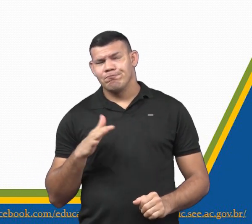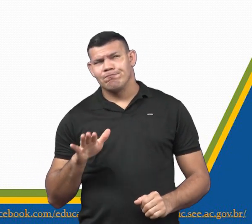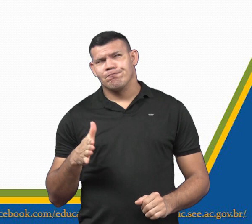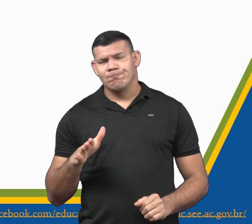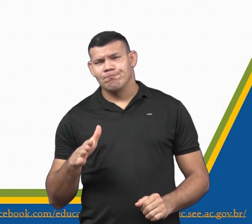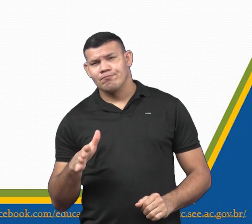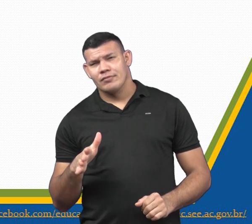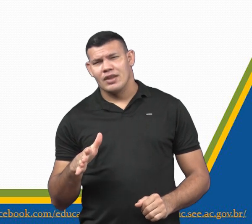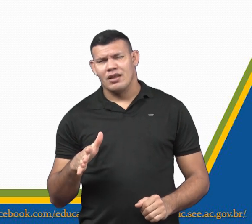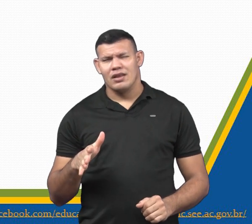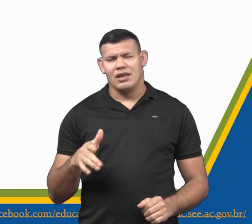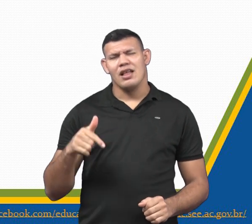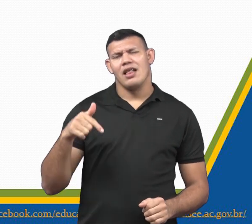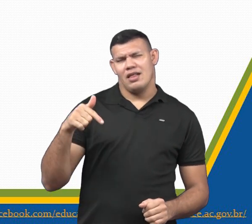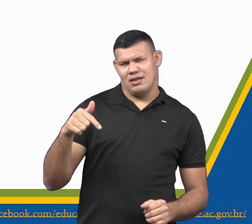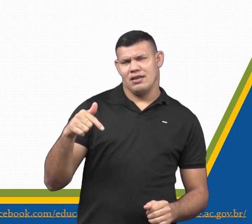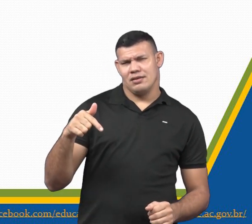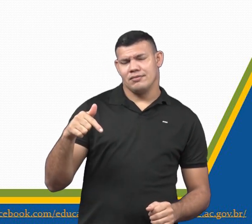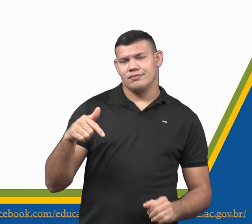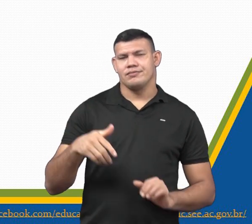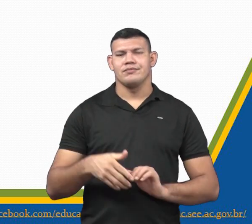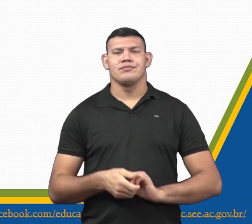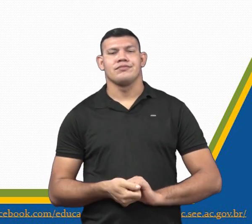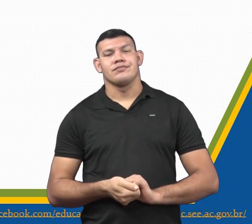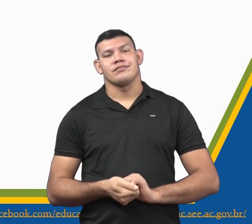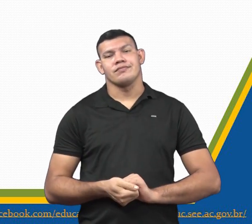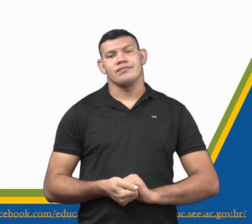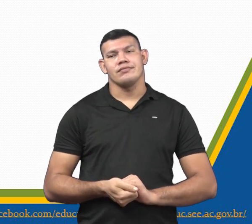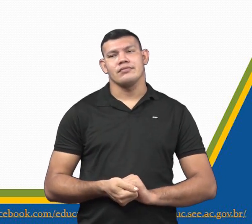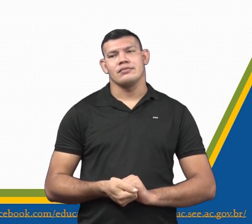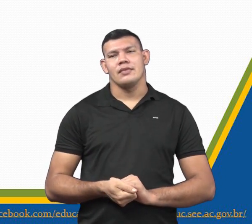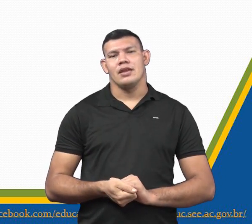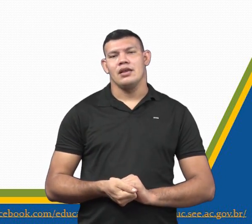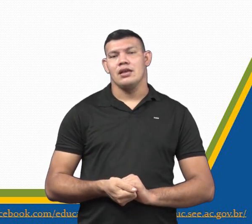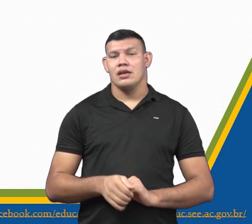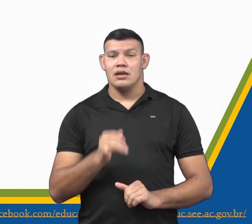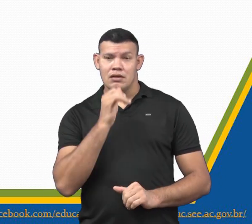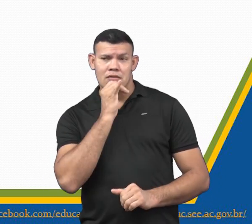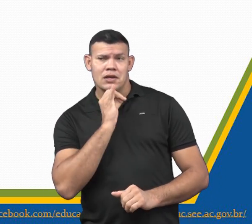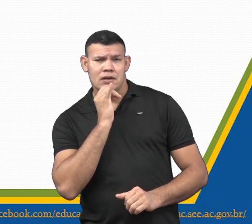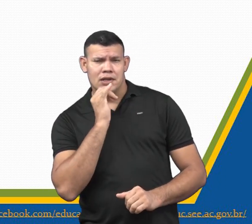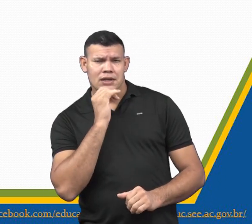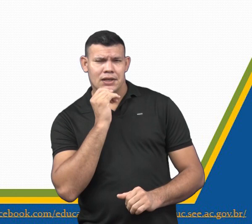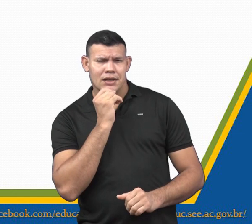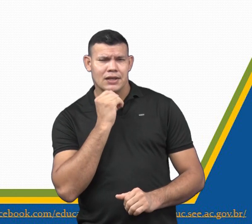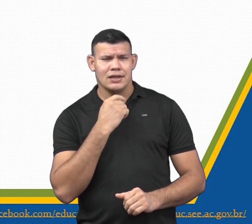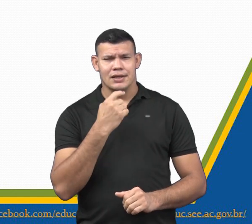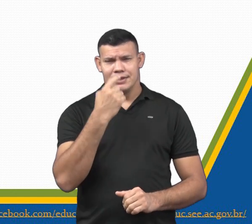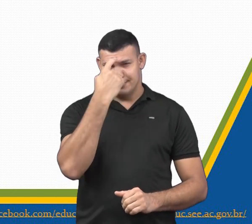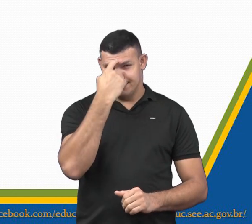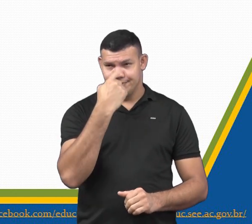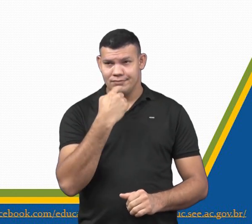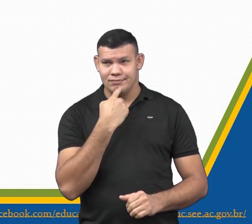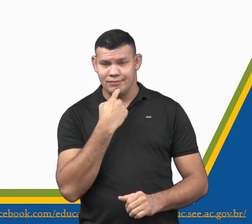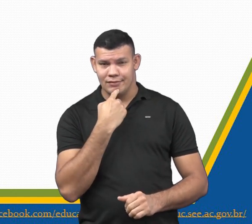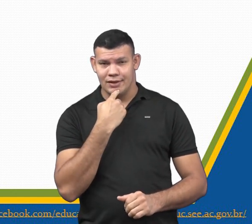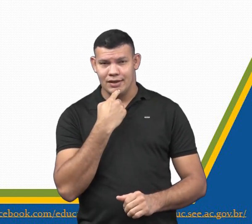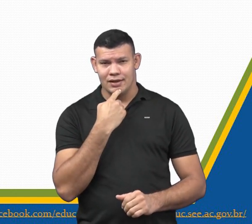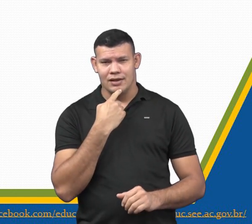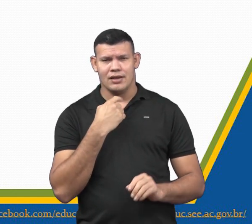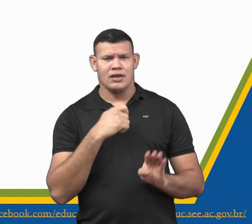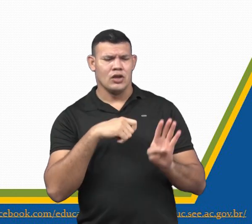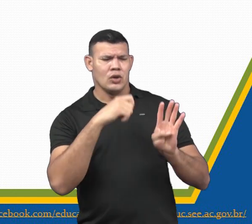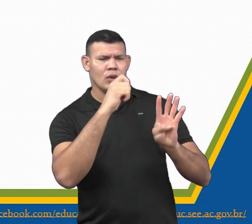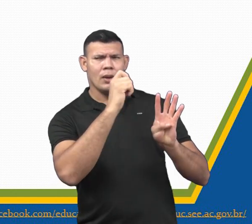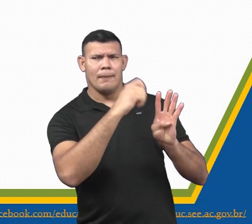uns 6, 7 anos, tá? Olha só o exemplo aí. Na primeira foto, vocês estão vendo, ó, 9 meses lá em cima, 9